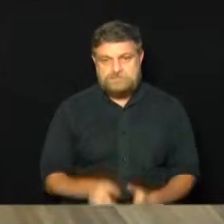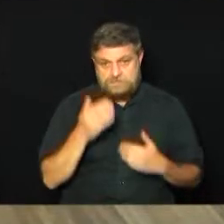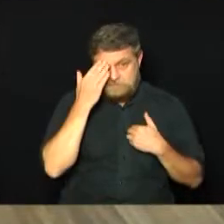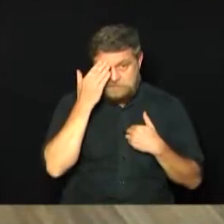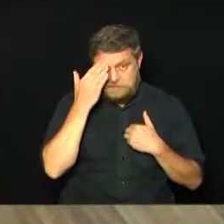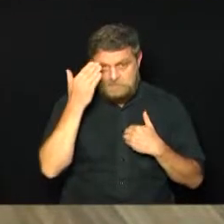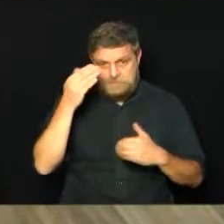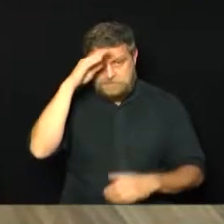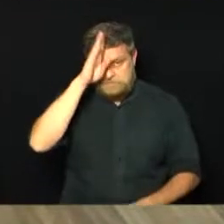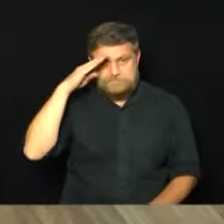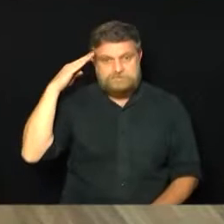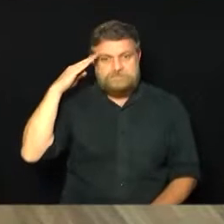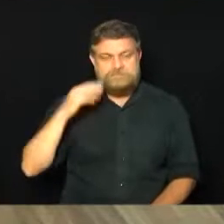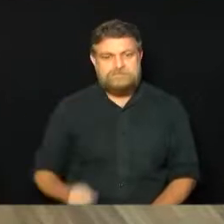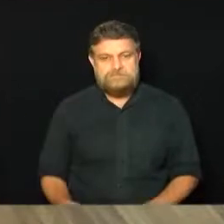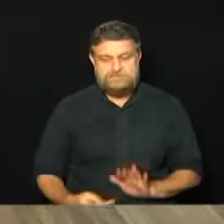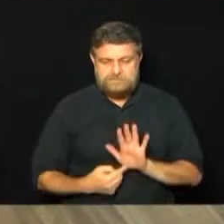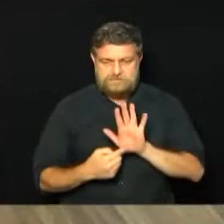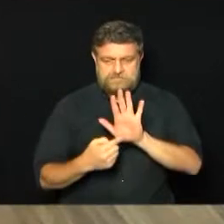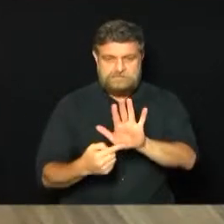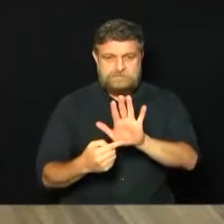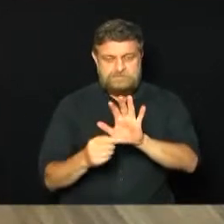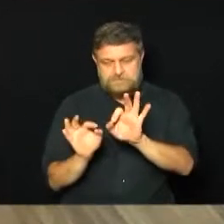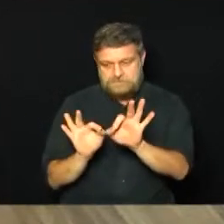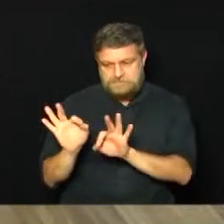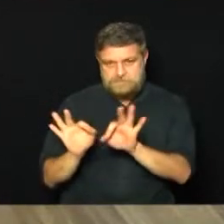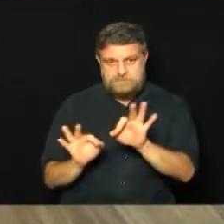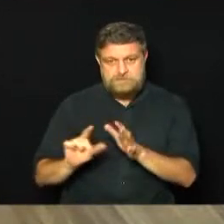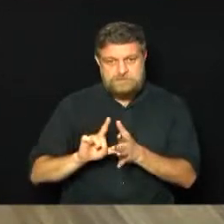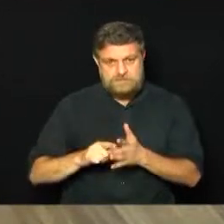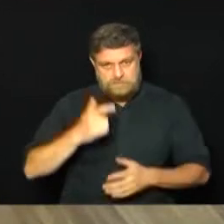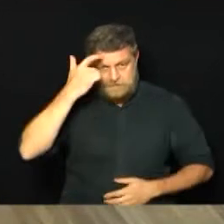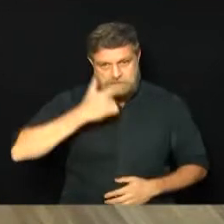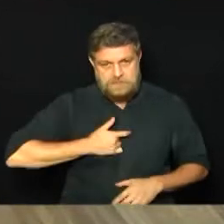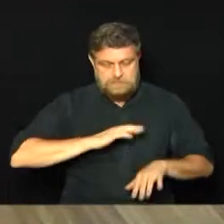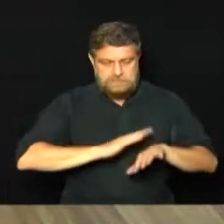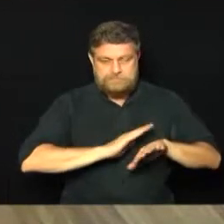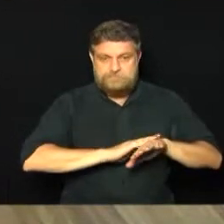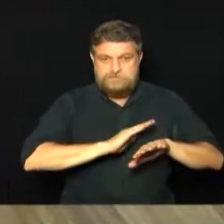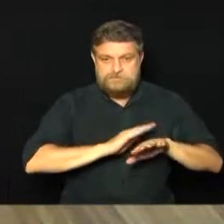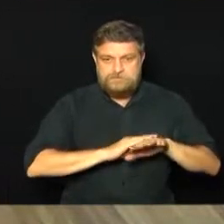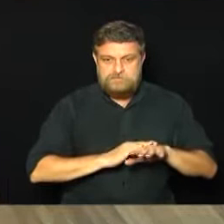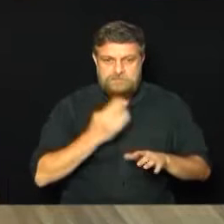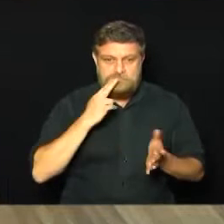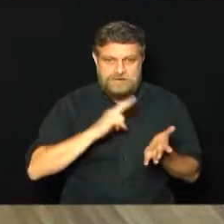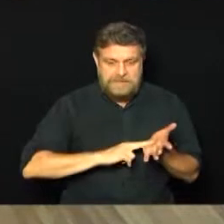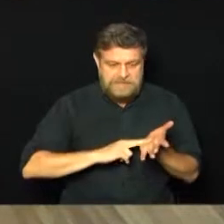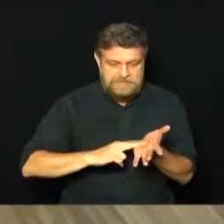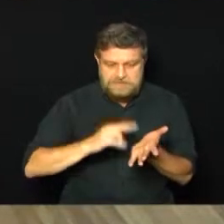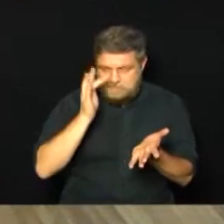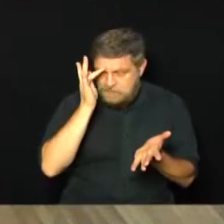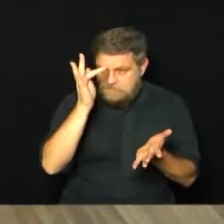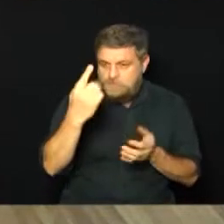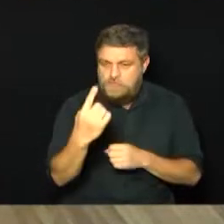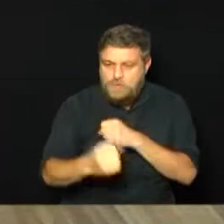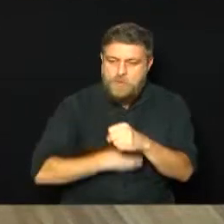obrigado, Marimeira, por apresentar este projeto e depois eu vou fazer aqui no estúdio também, viu, essa cartinha do futuro aí para daqui um ano